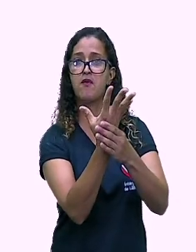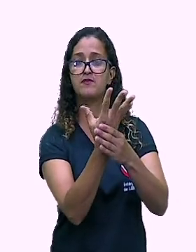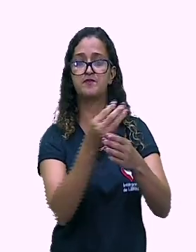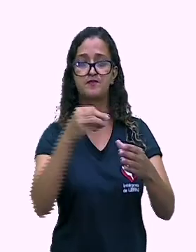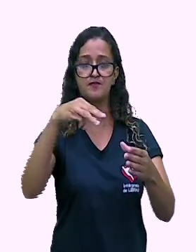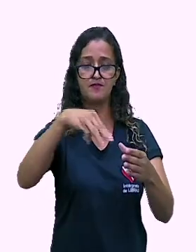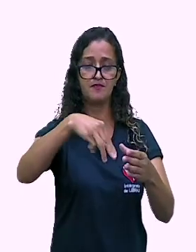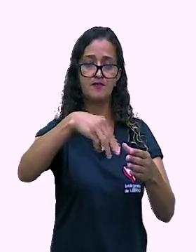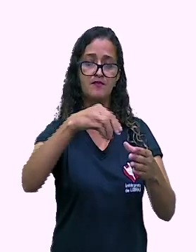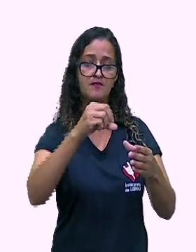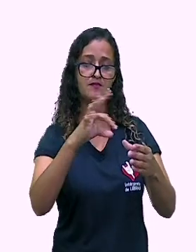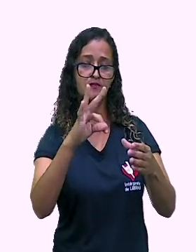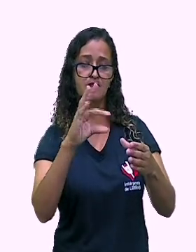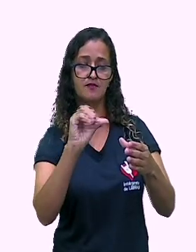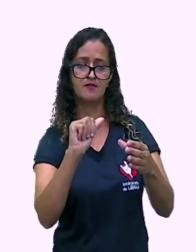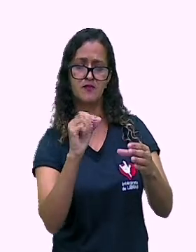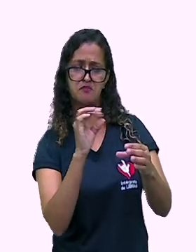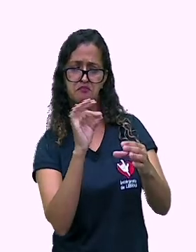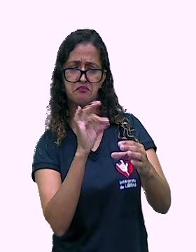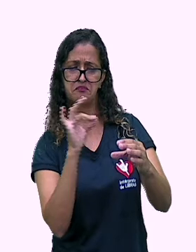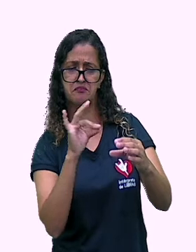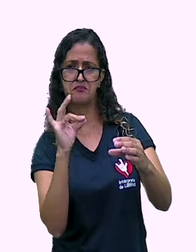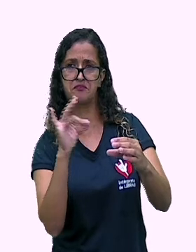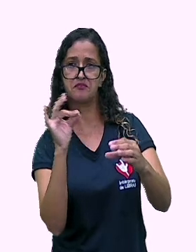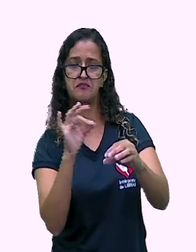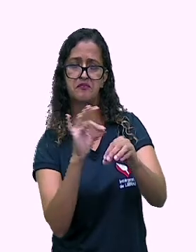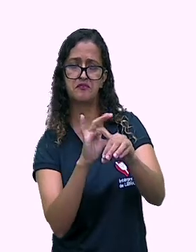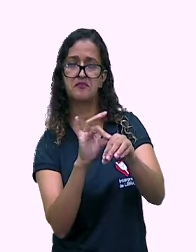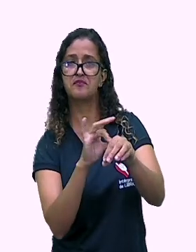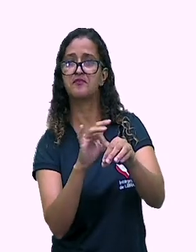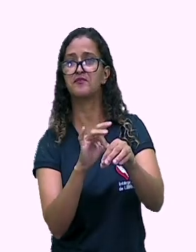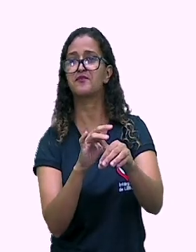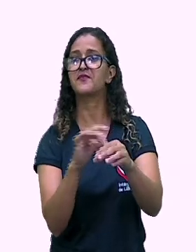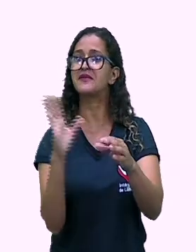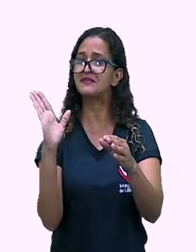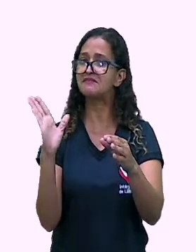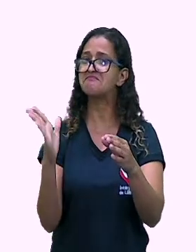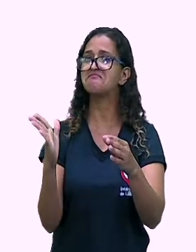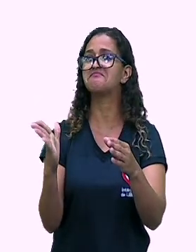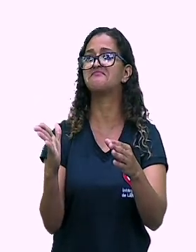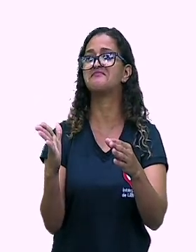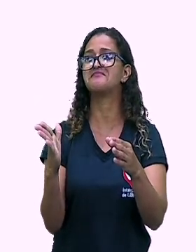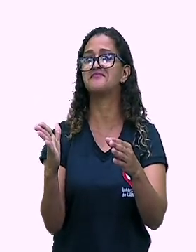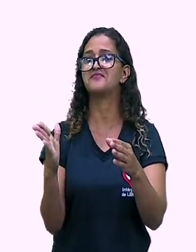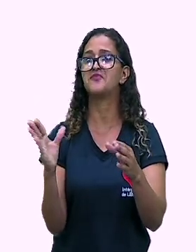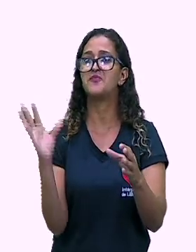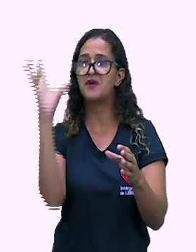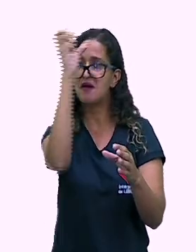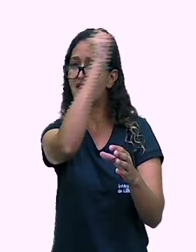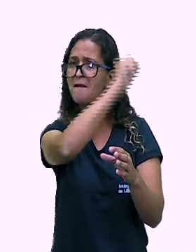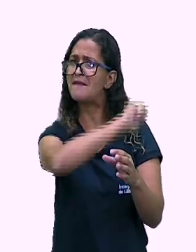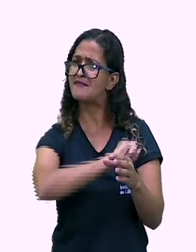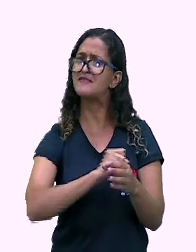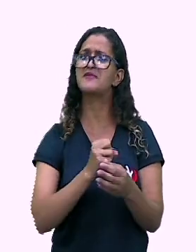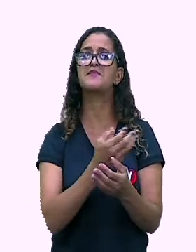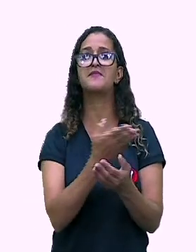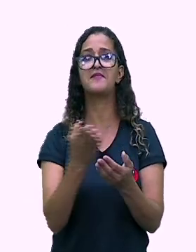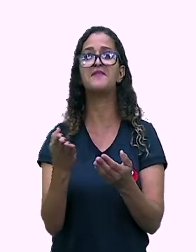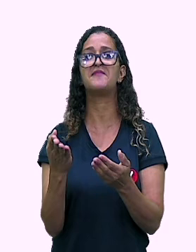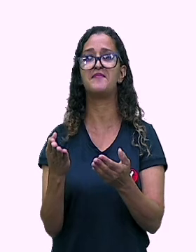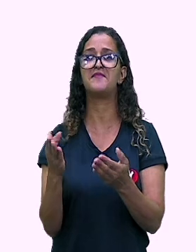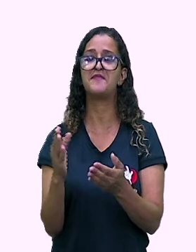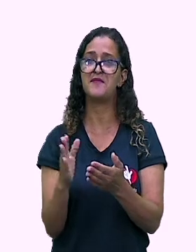que ele começou a aparecer as pintinhas e agora você já tem um enriquecimento a mais, que